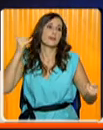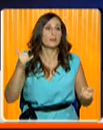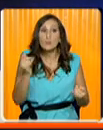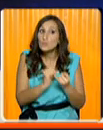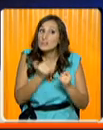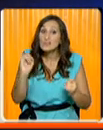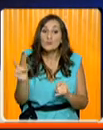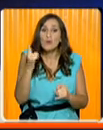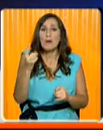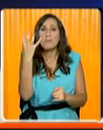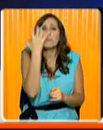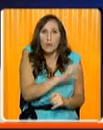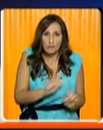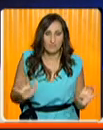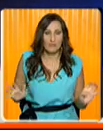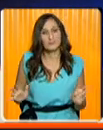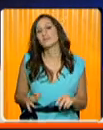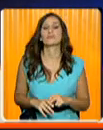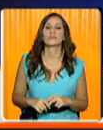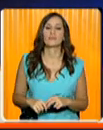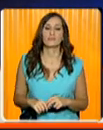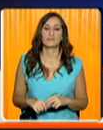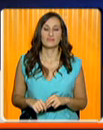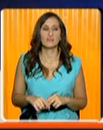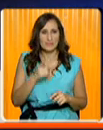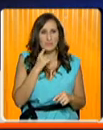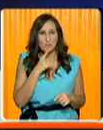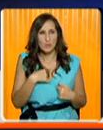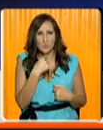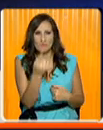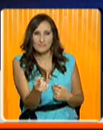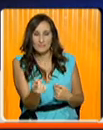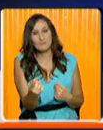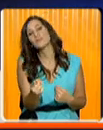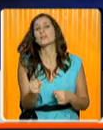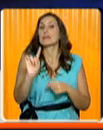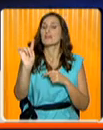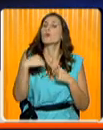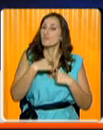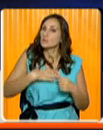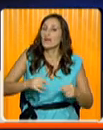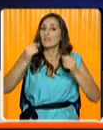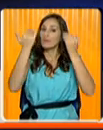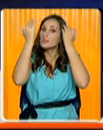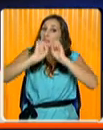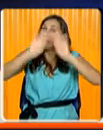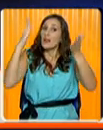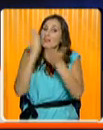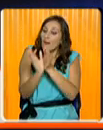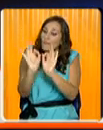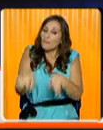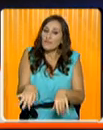sexy. Não é sexy, é badalhoco. Estão a perceber isto que eu estou a dizer? E vamos, eu gostava mesmo de esclarecer isto até ao